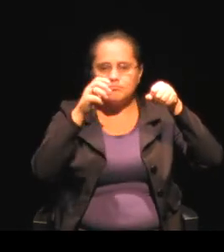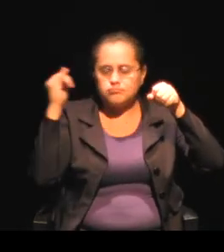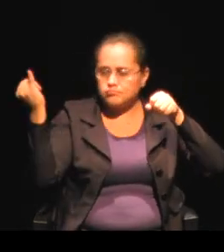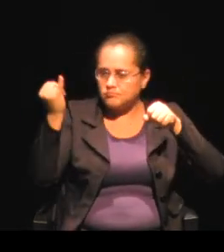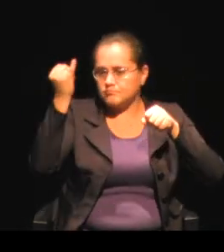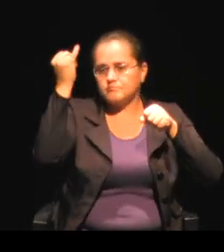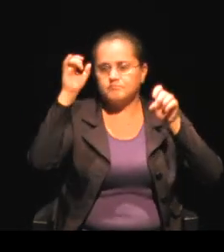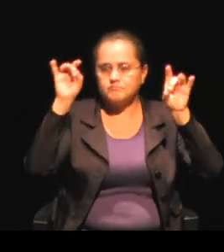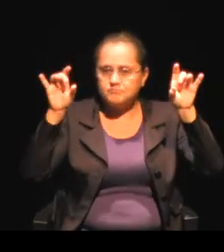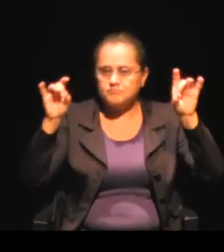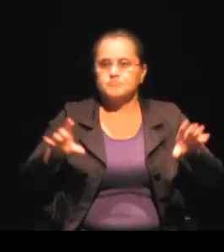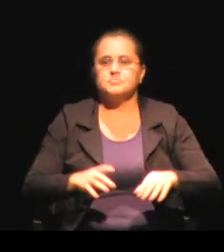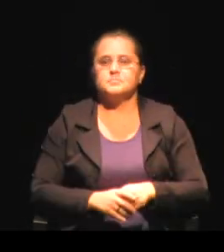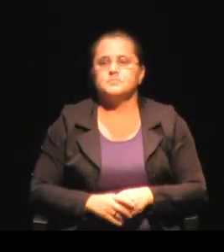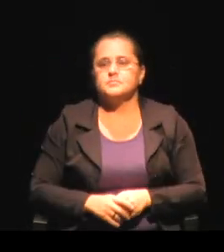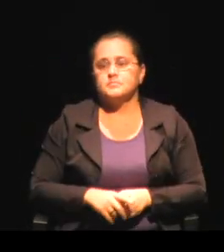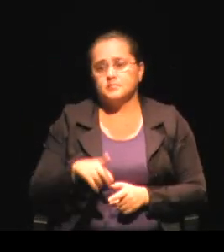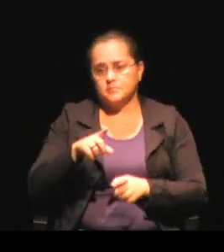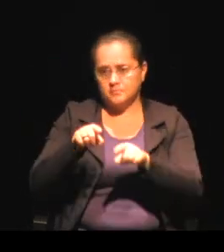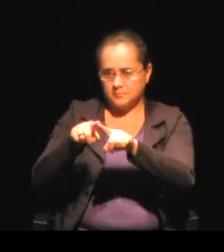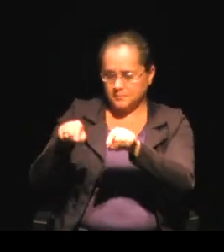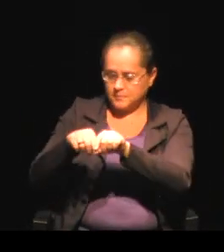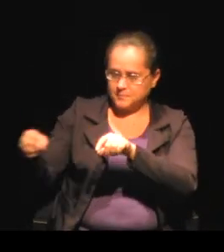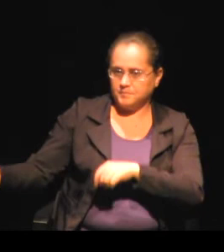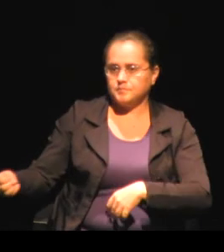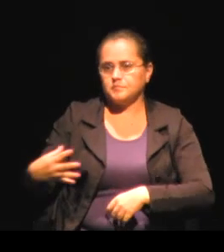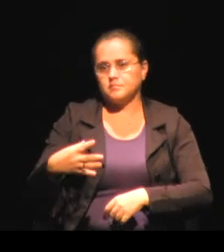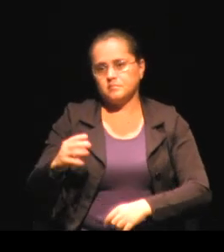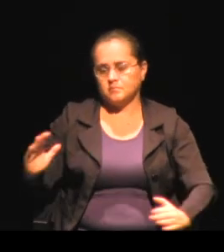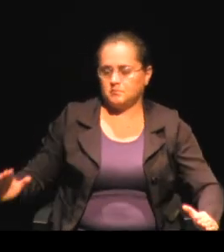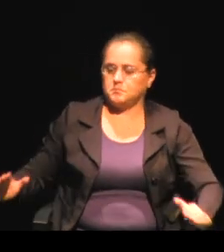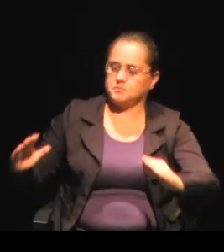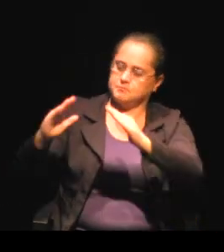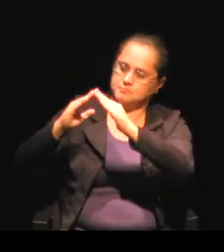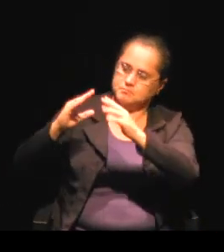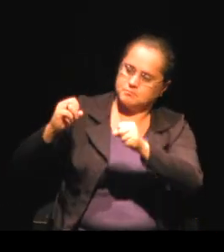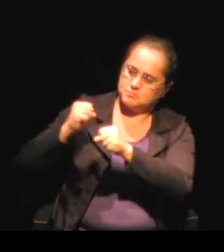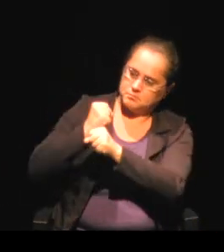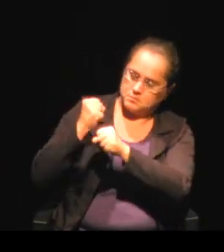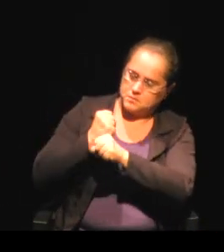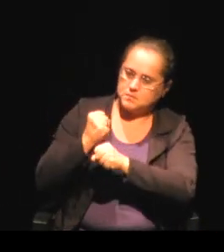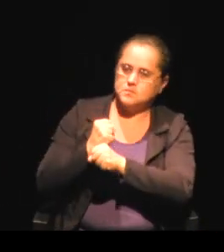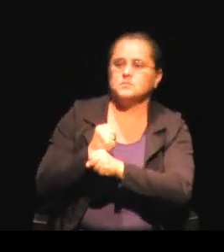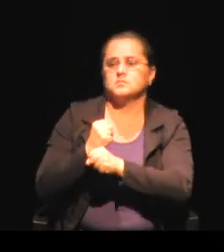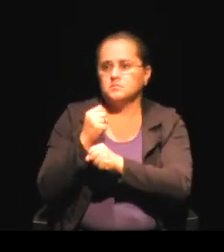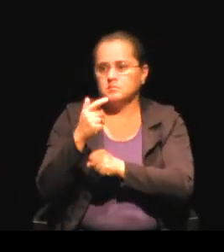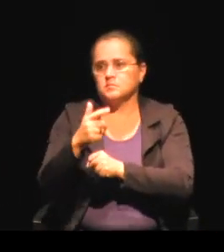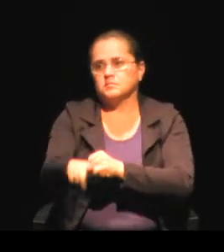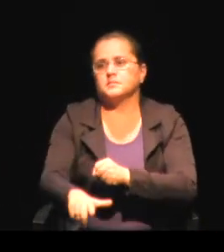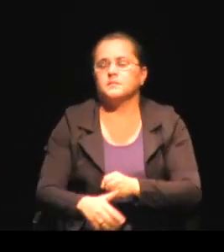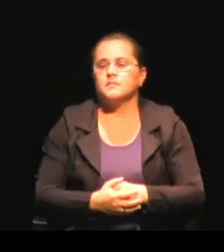atividades do museu se estendem para cá também. Essa é a parte nova, e aqui o galpão que foi